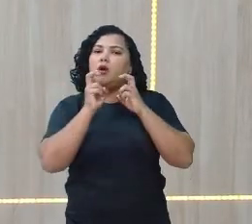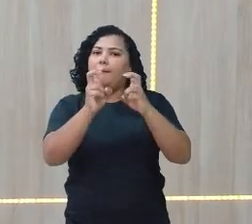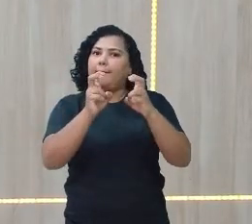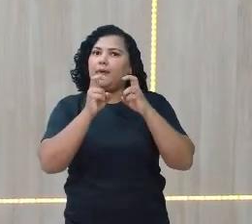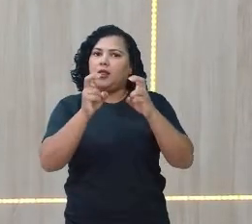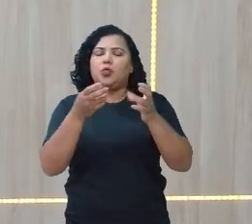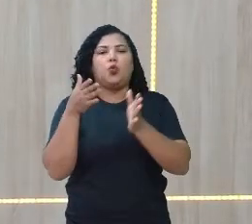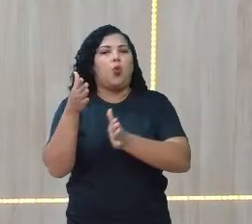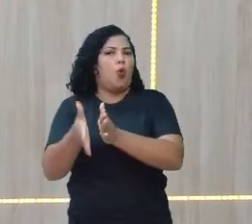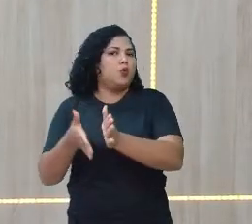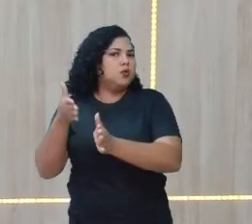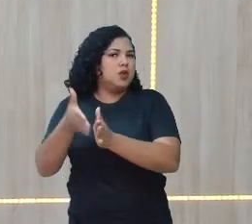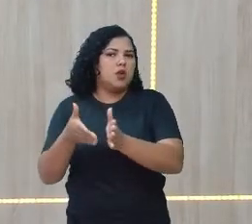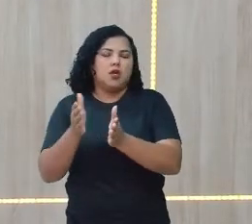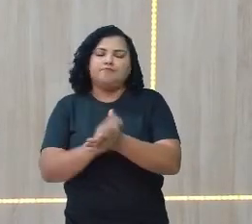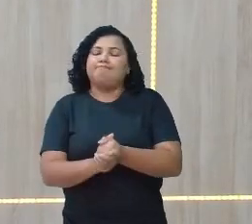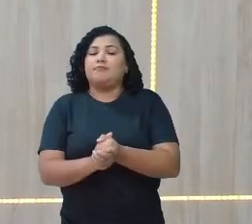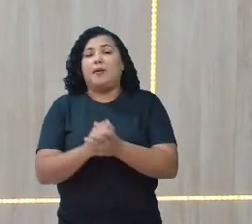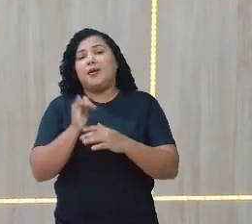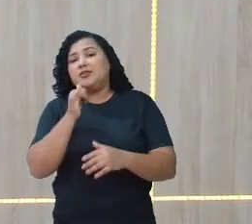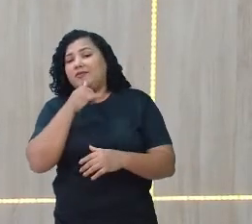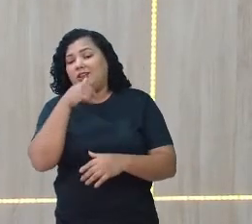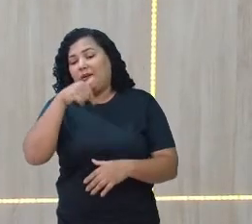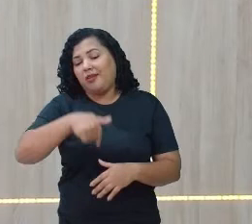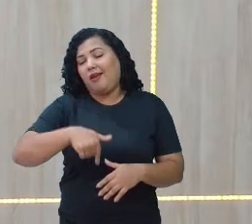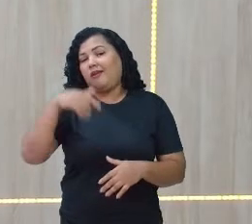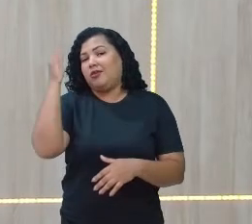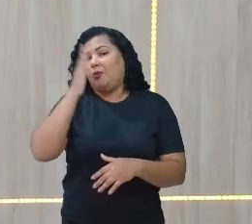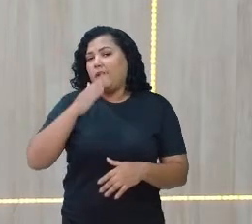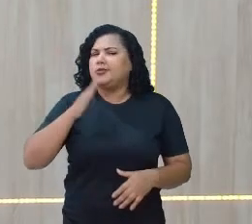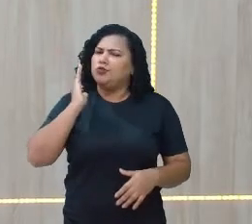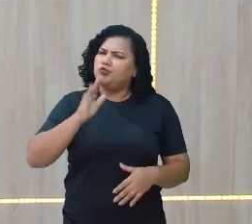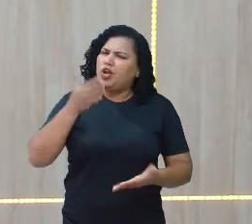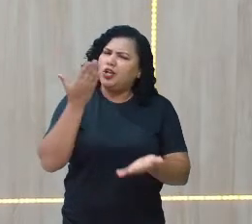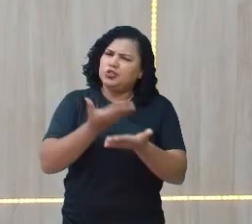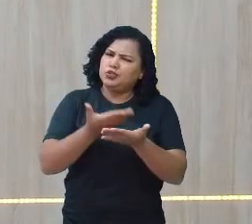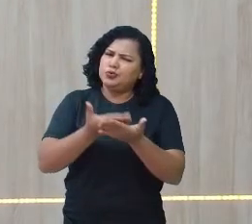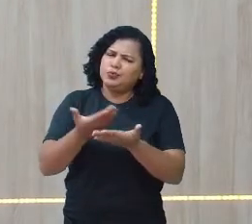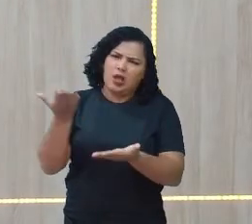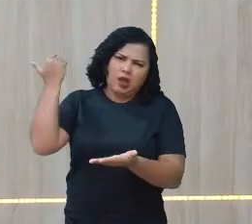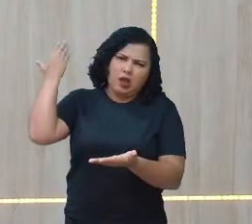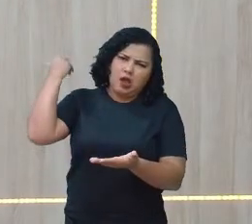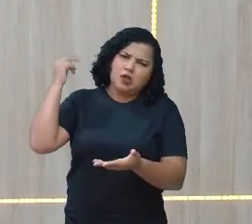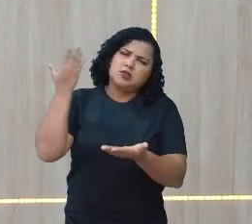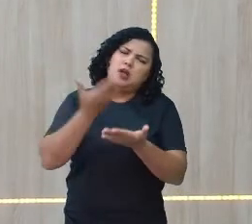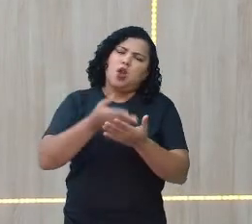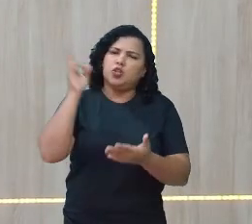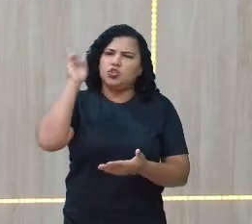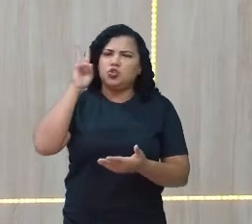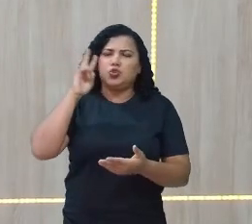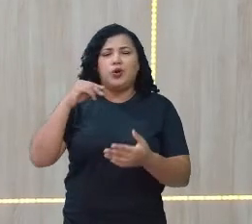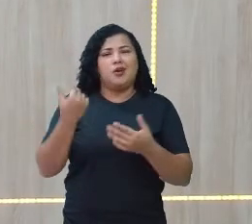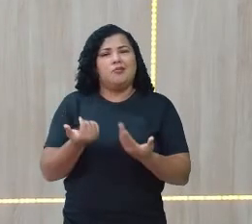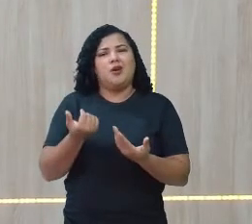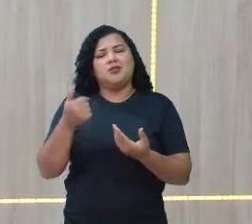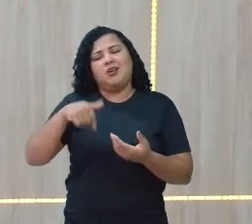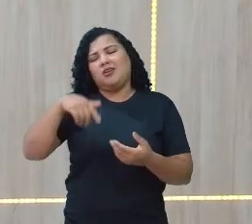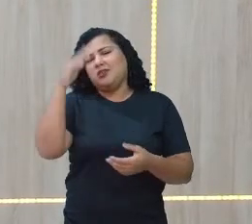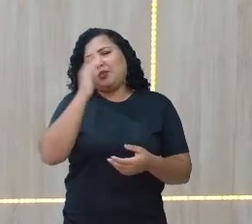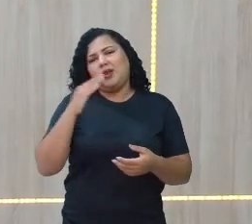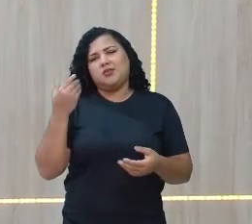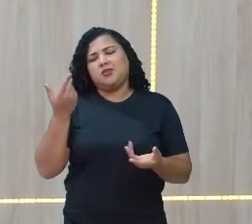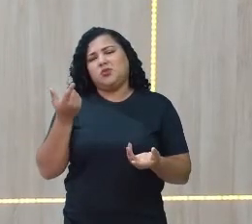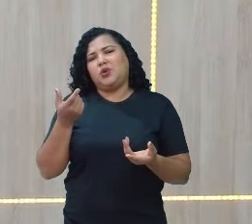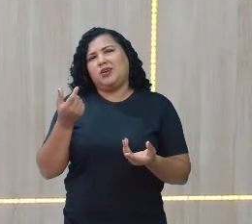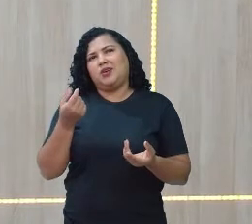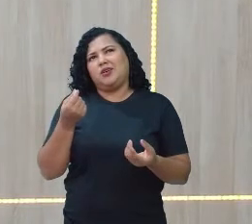massa, né? E infelizmente aqui no Brasil, que é um processo que eu já tratei em aulas de história, né, que acabou se desarticulando no Brasil, ali a